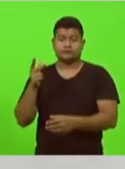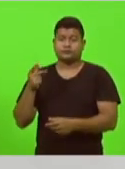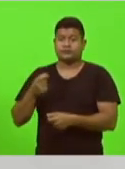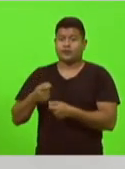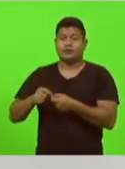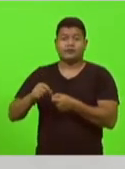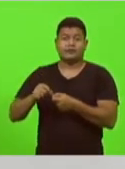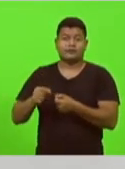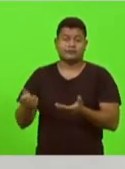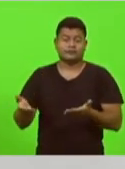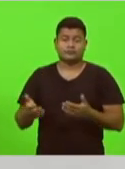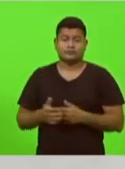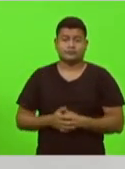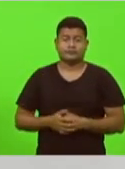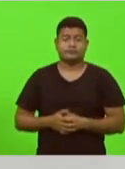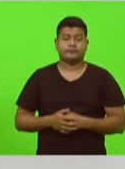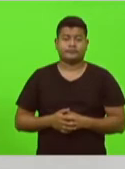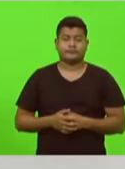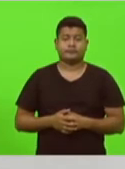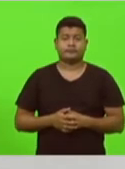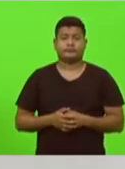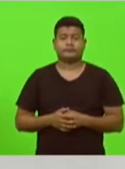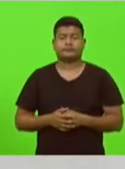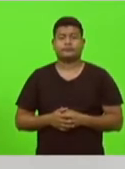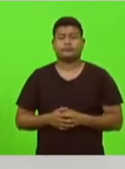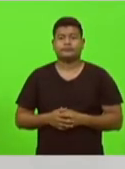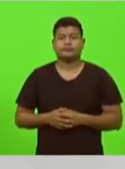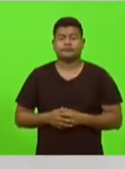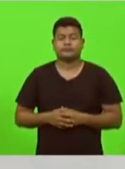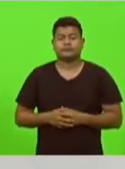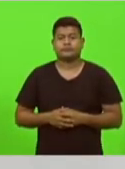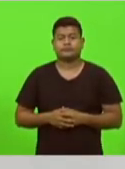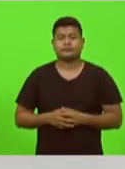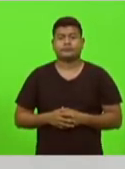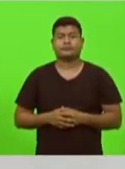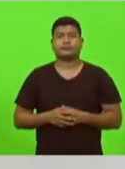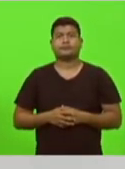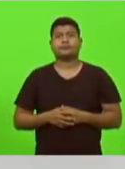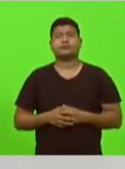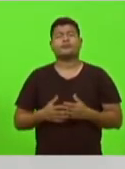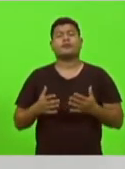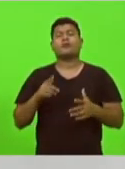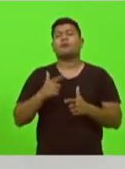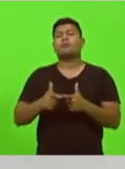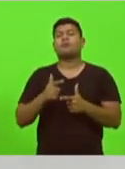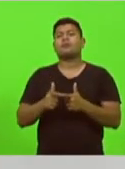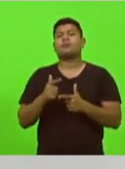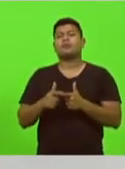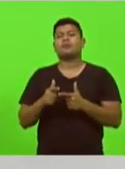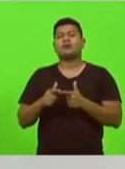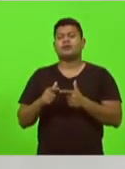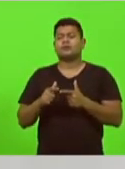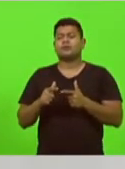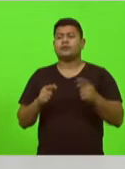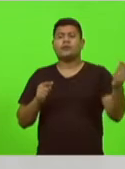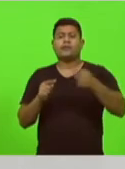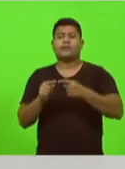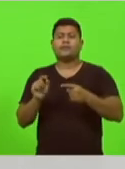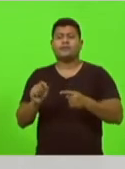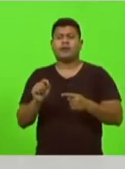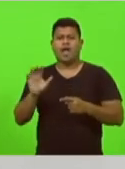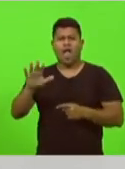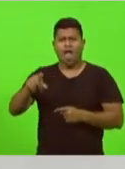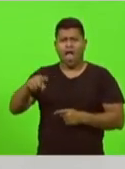Isso é uma pura de uma sacanagem. E o problema disso tudo já não é mais a